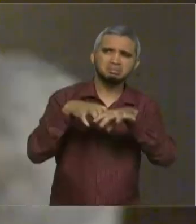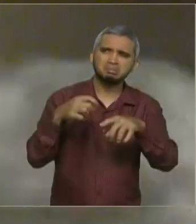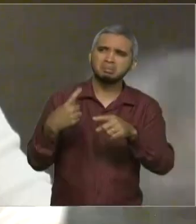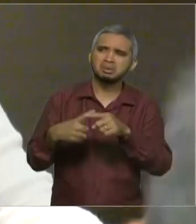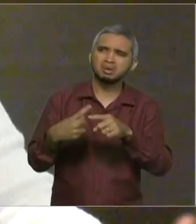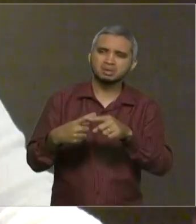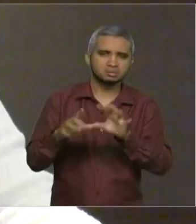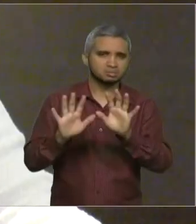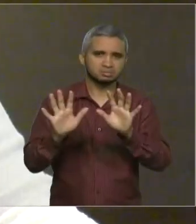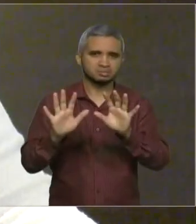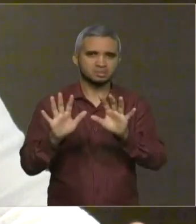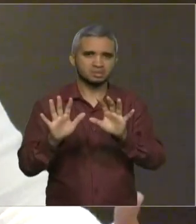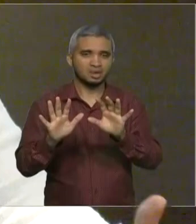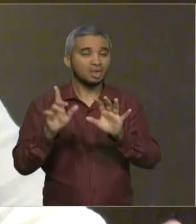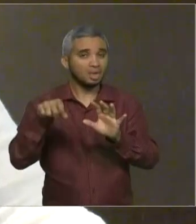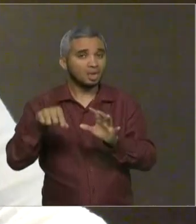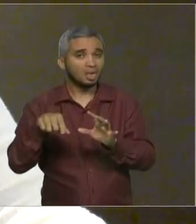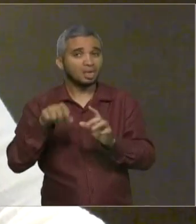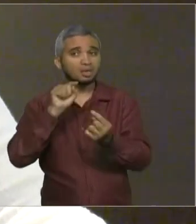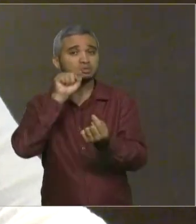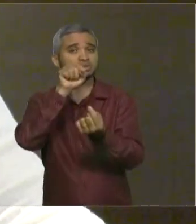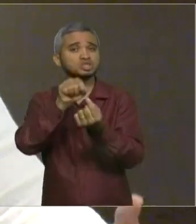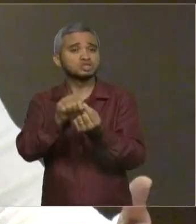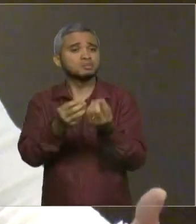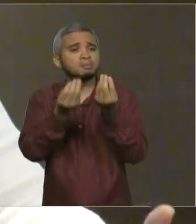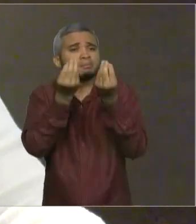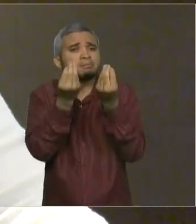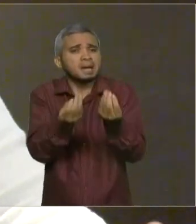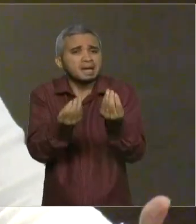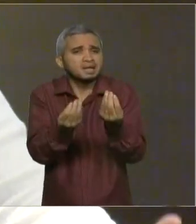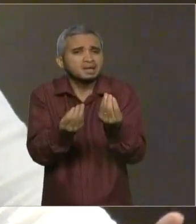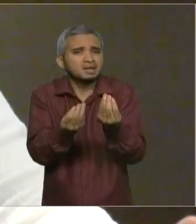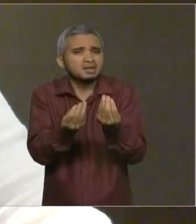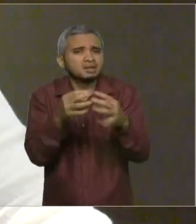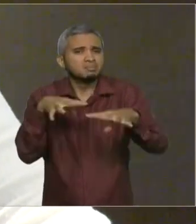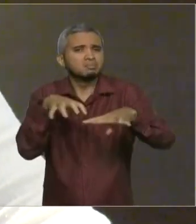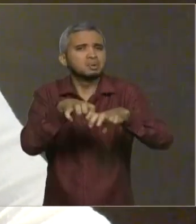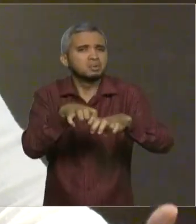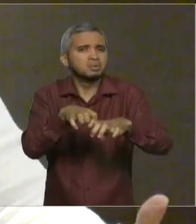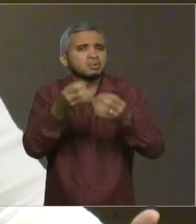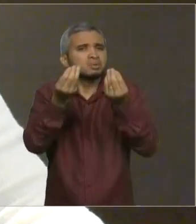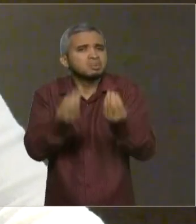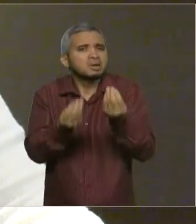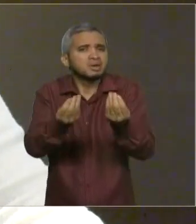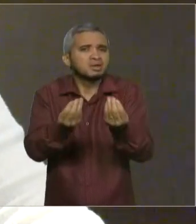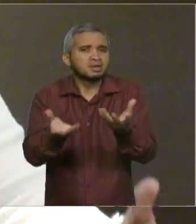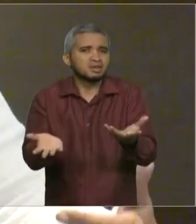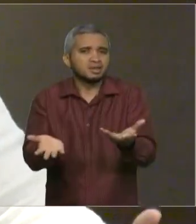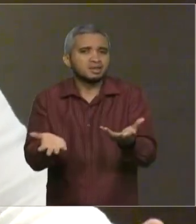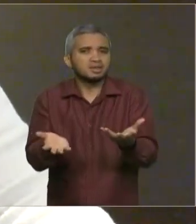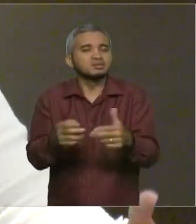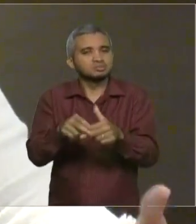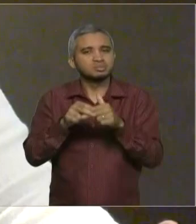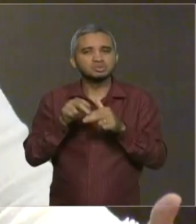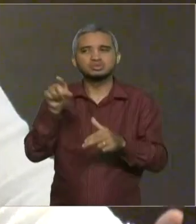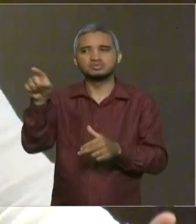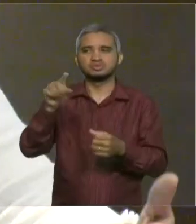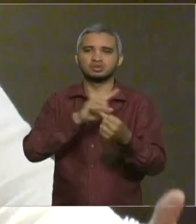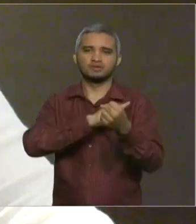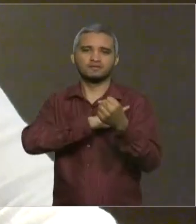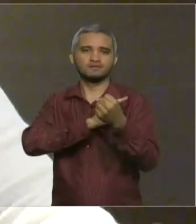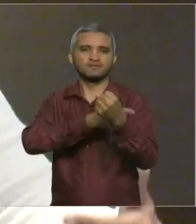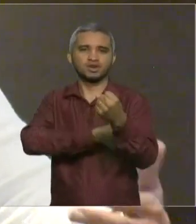pessoas vitoriosas, fortes e determinadas como você consegue realmente continuar